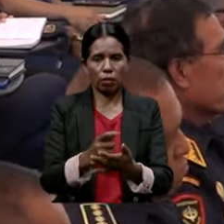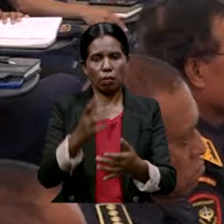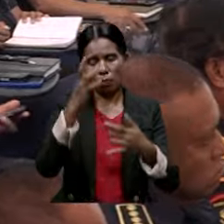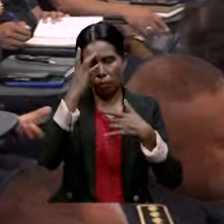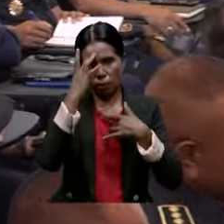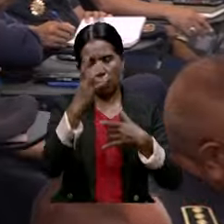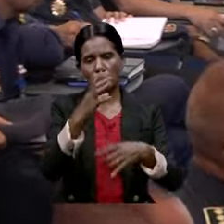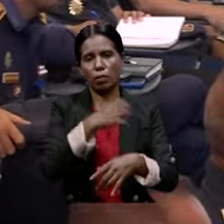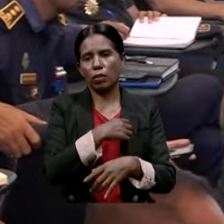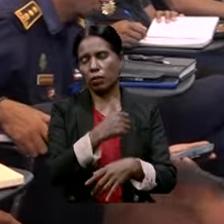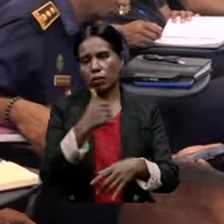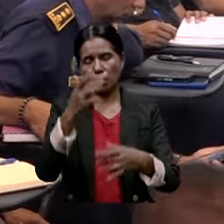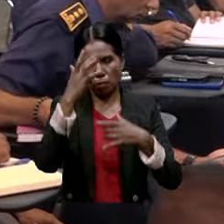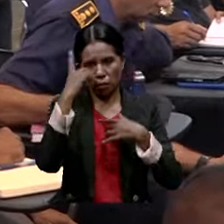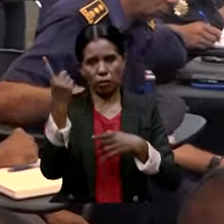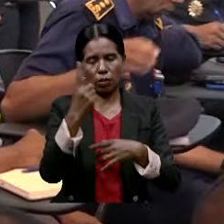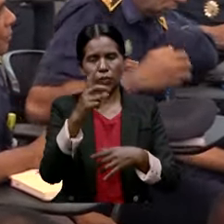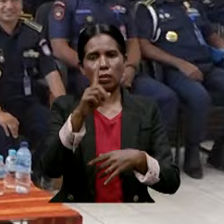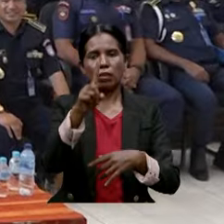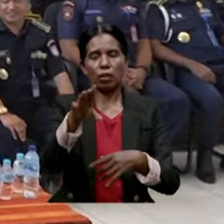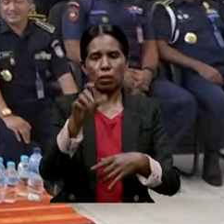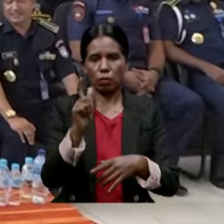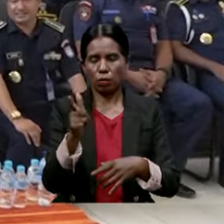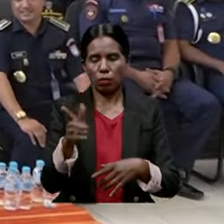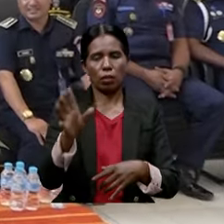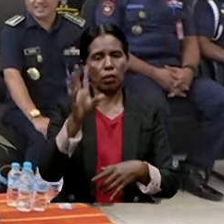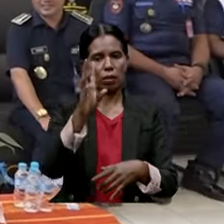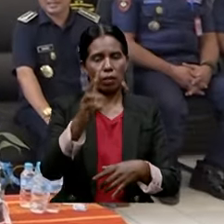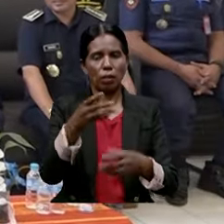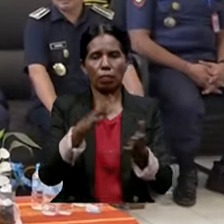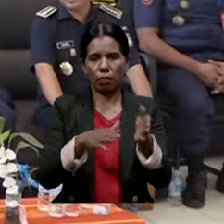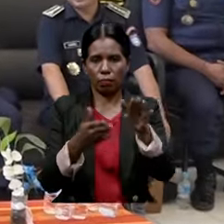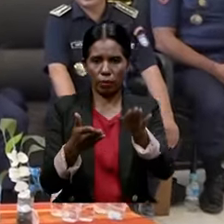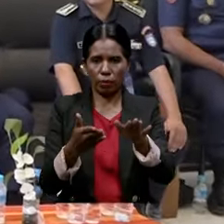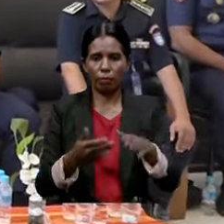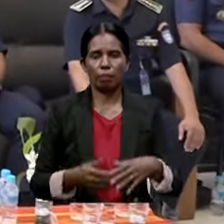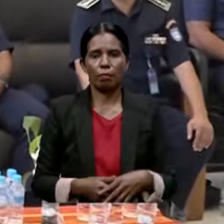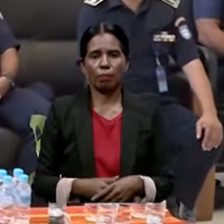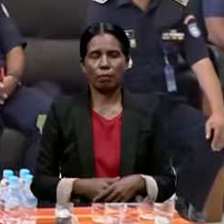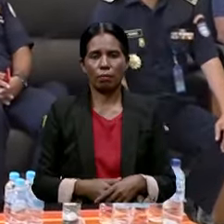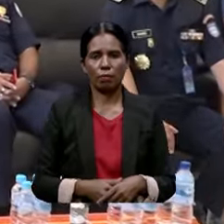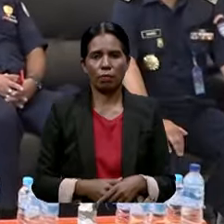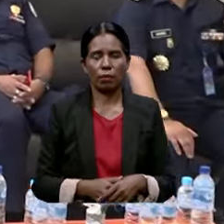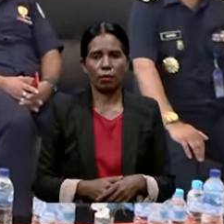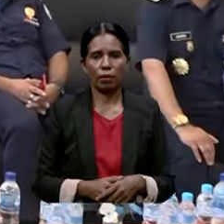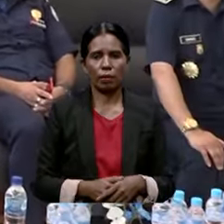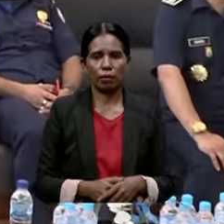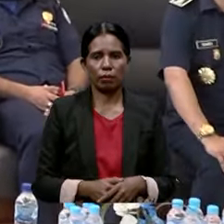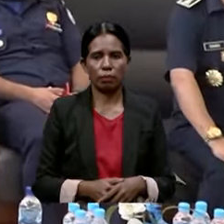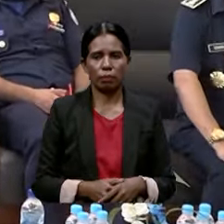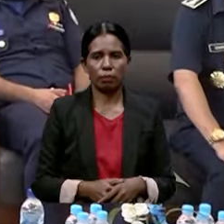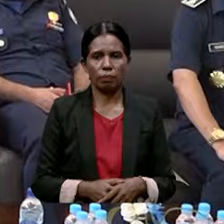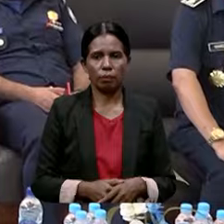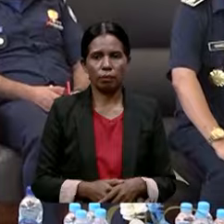moras permanenti no atu sida ruanul resinen maklakono na vida. João Carlos Tomás Soares, Ziemen.